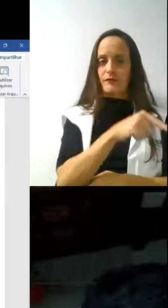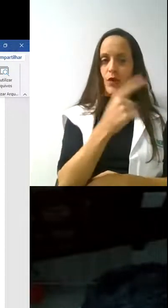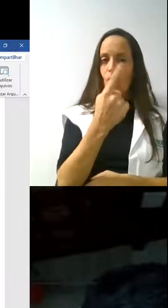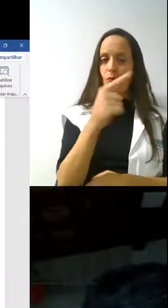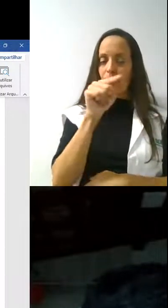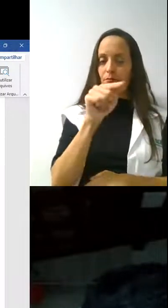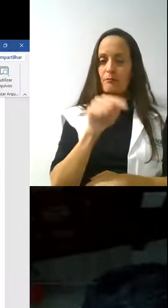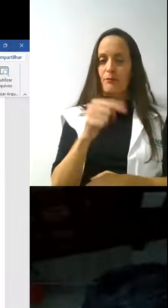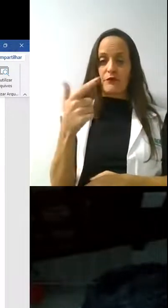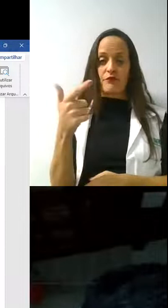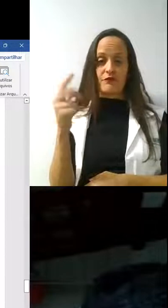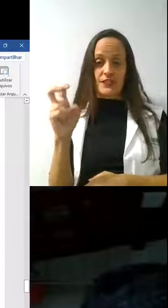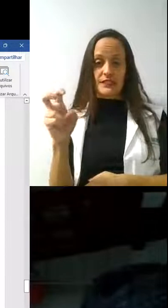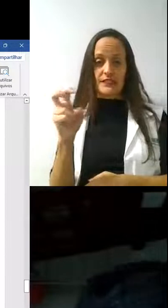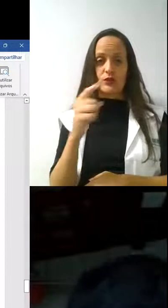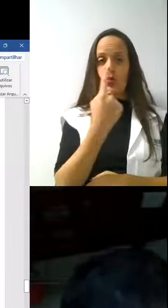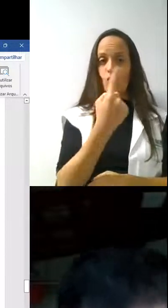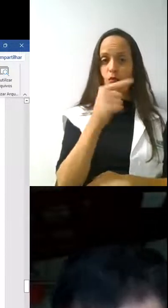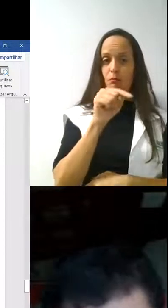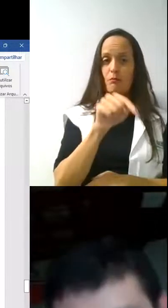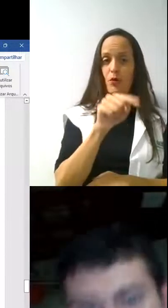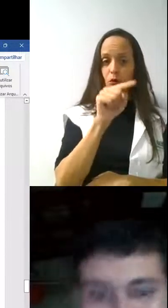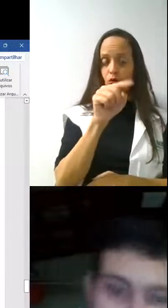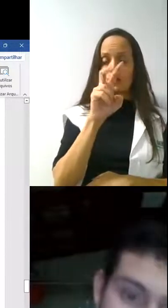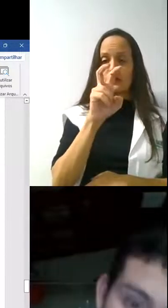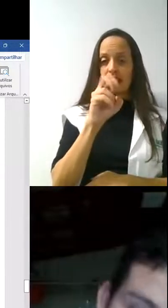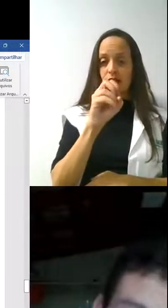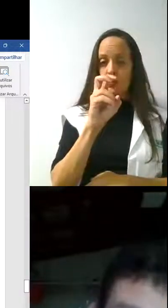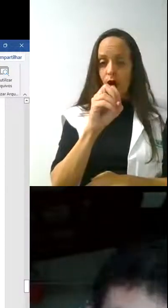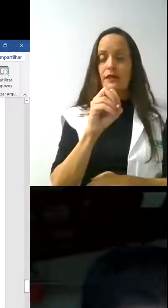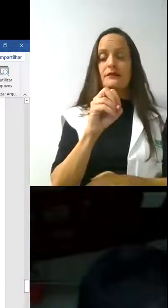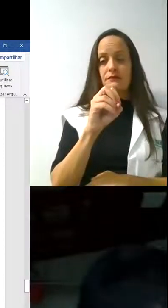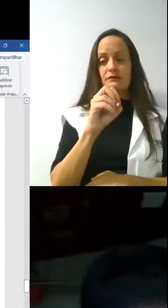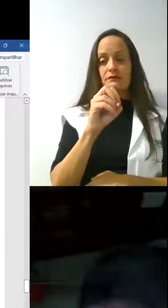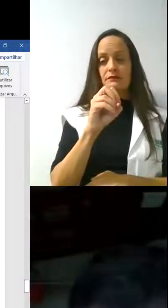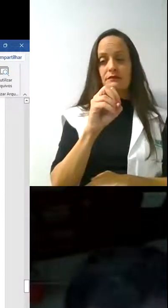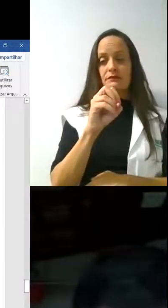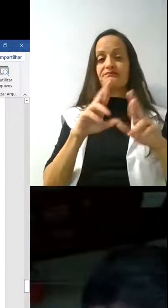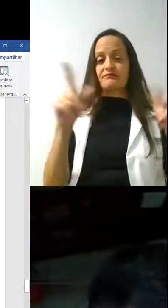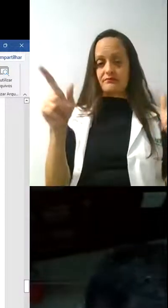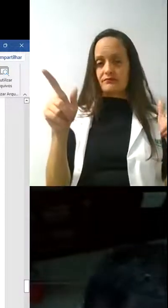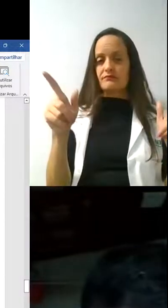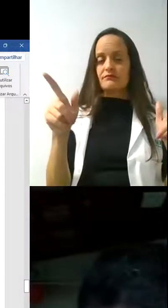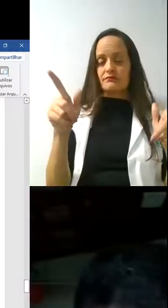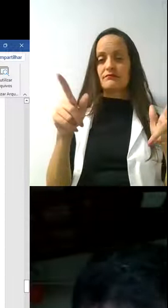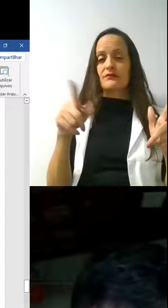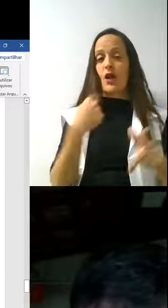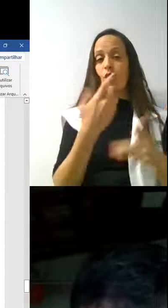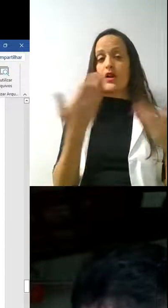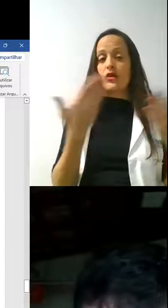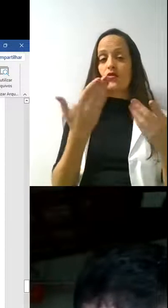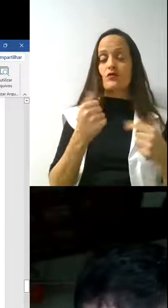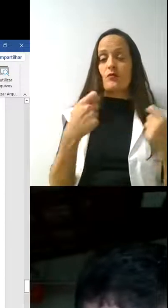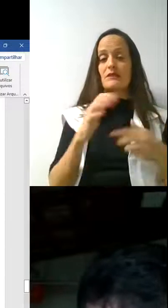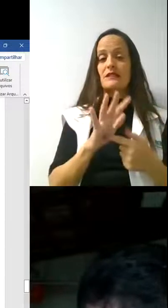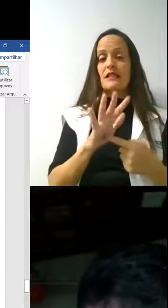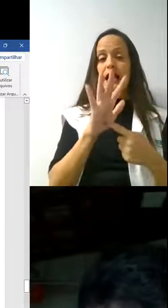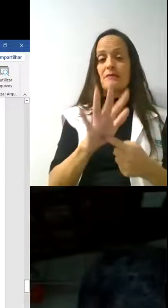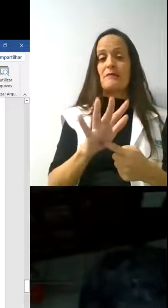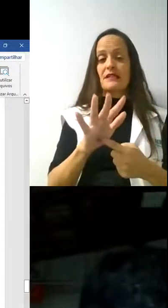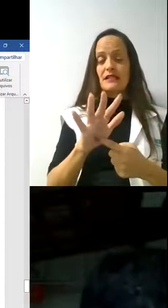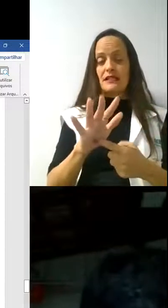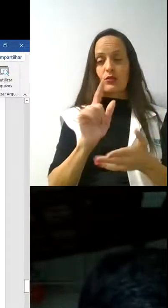redução. Por quê? Porque a gente vai pegar 40 metros que tem na realidade e representar ele no papel,